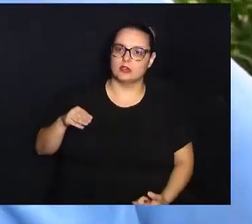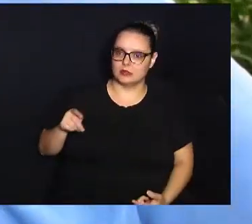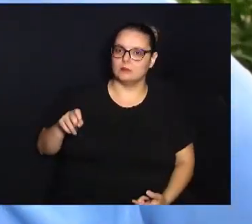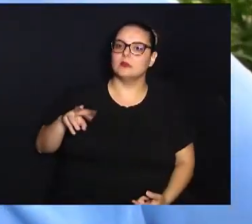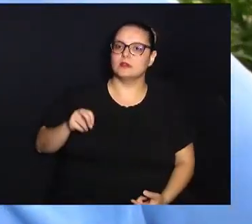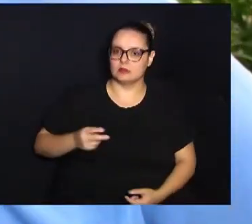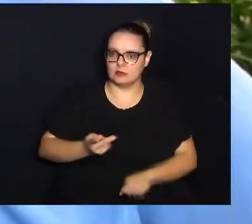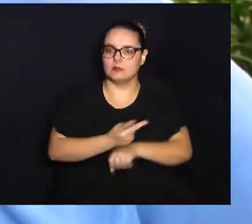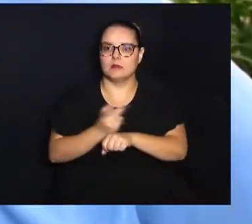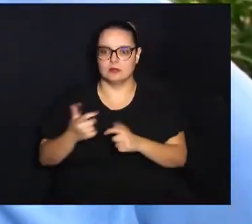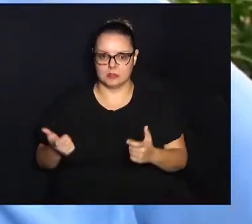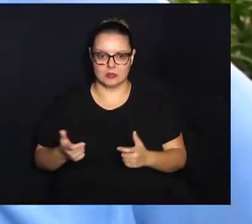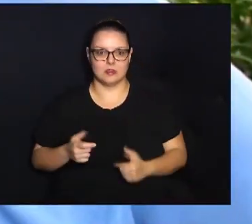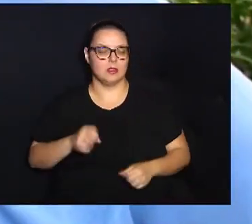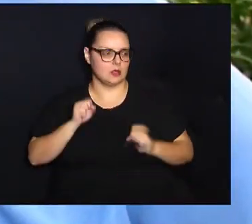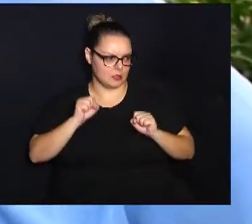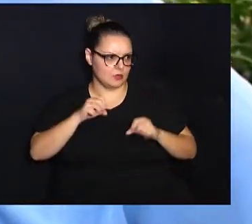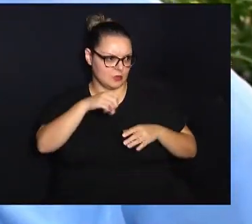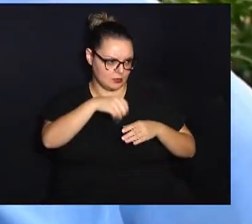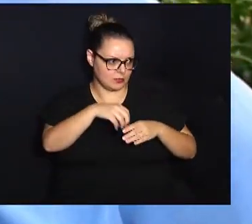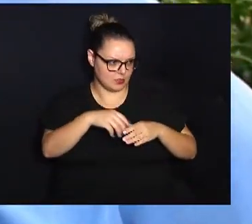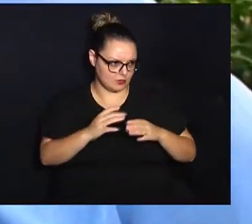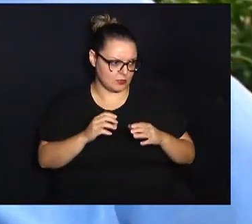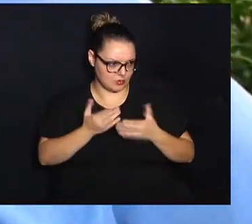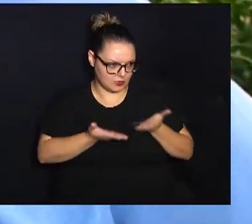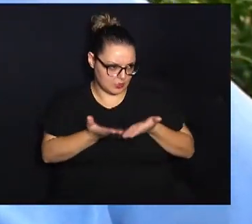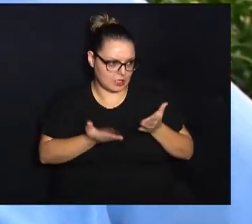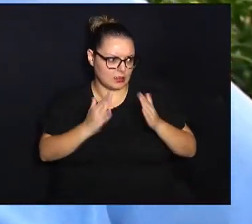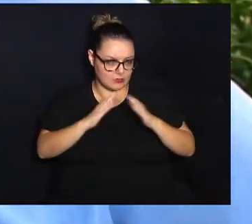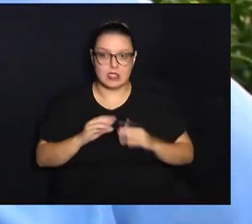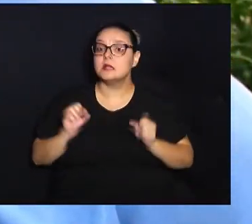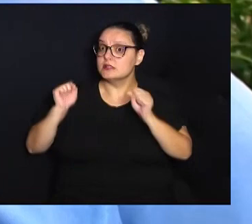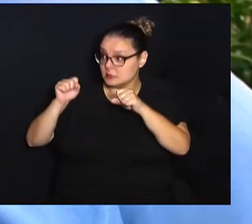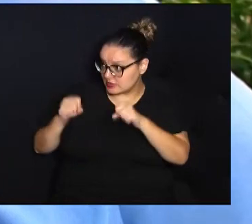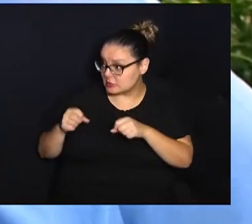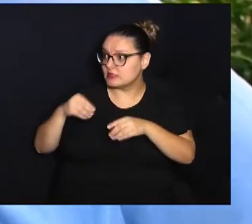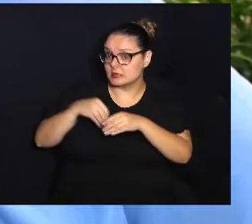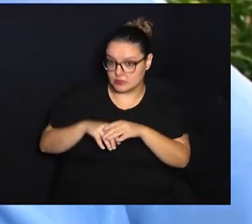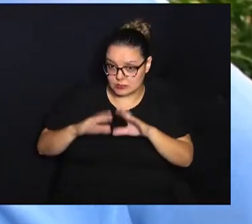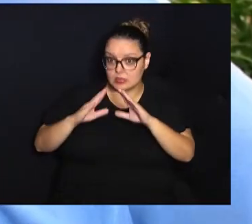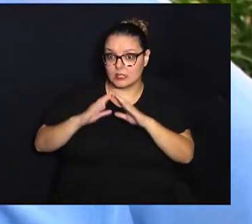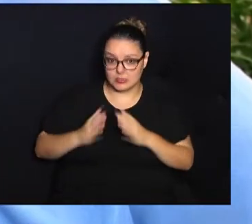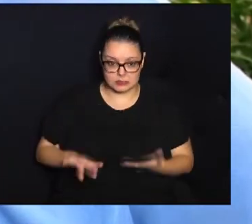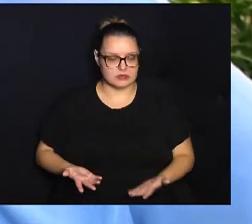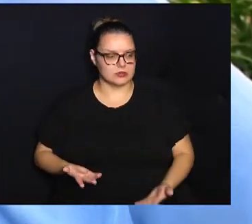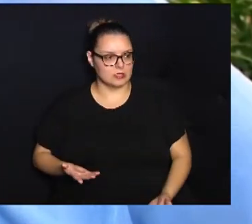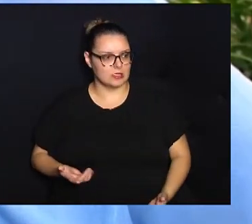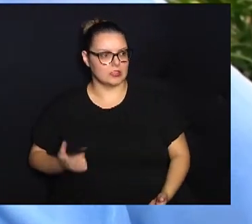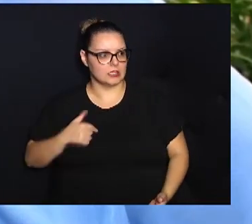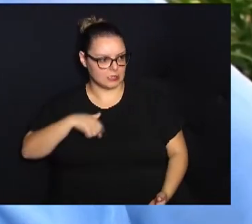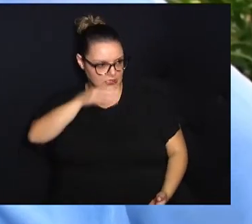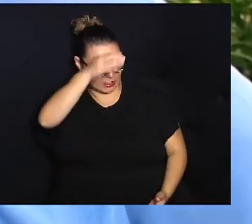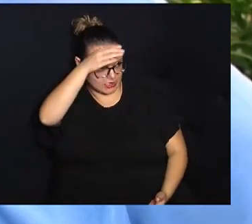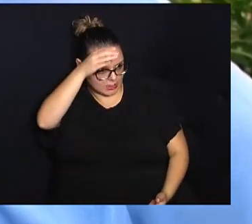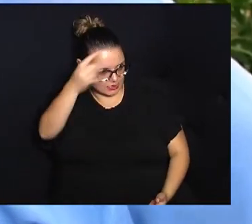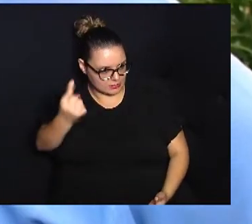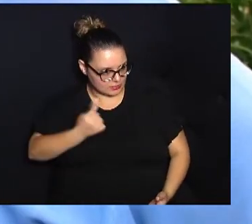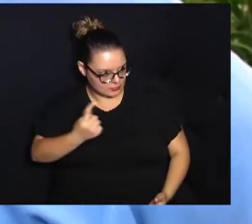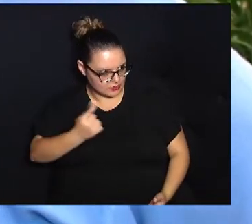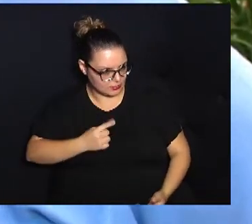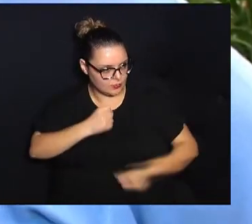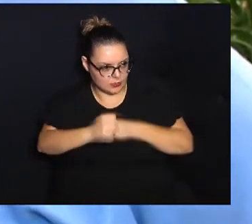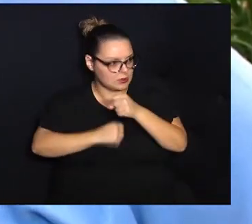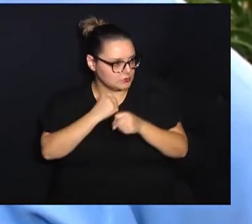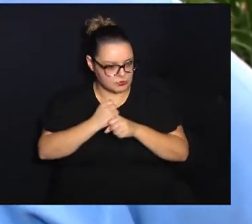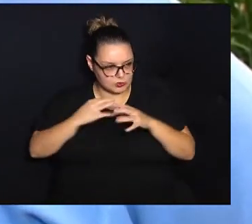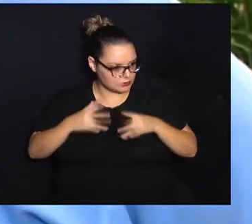procurados. Dá para cultivar em casa, né? Tranquilo? Dá para cultivar em casa, sim. E você já tem clientes que vêm aqui o ano